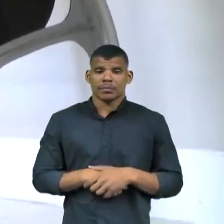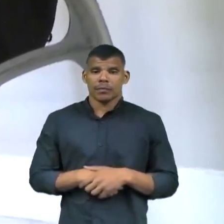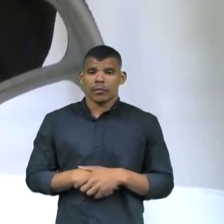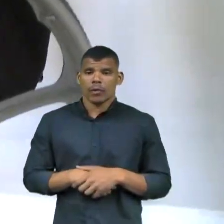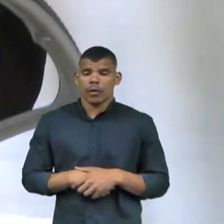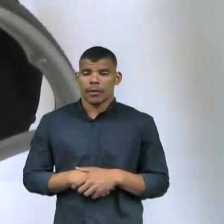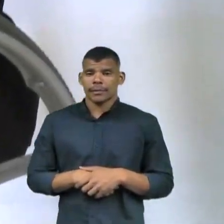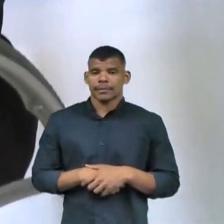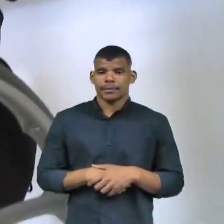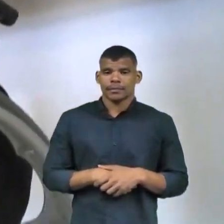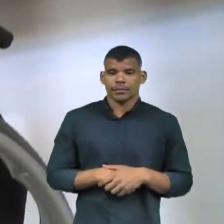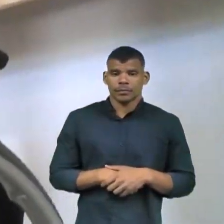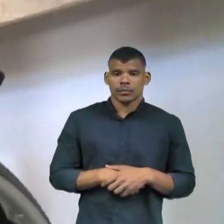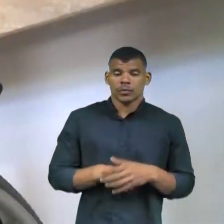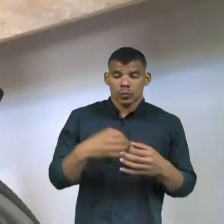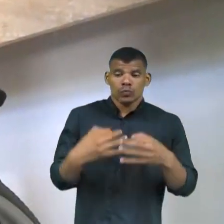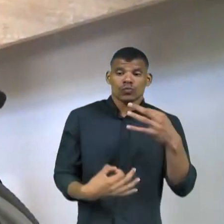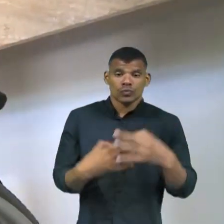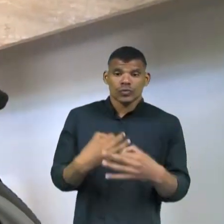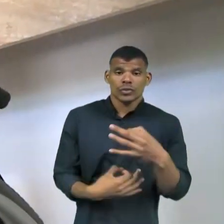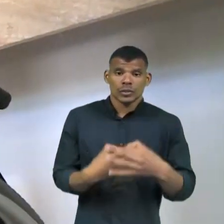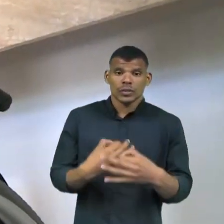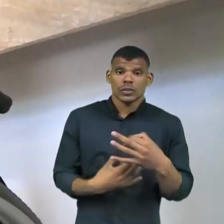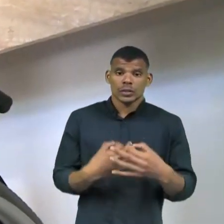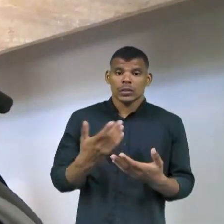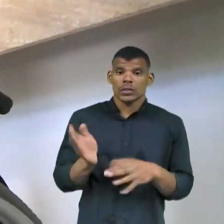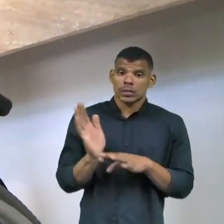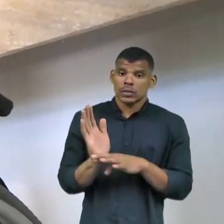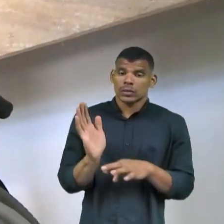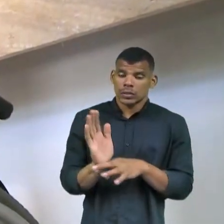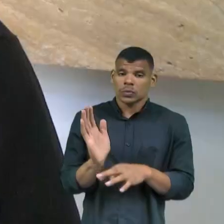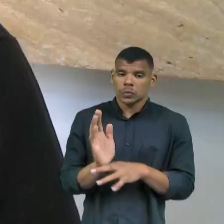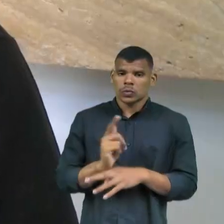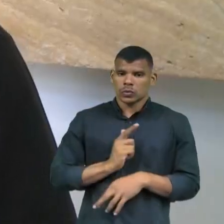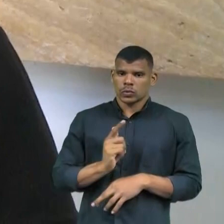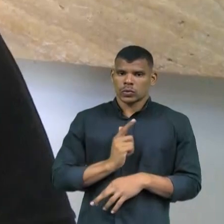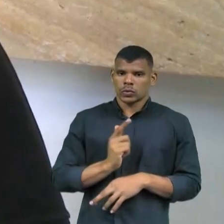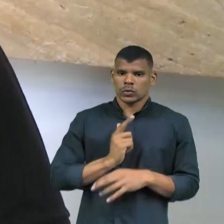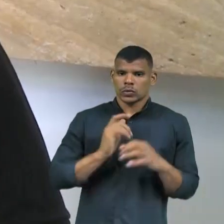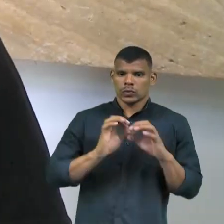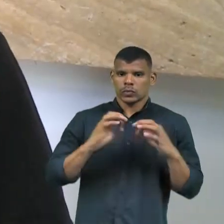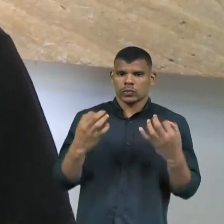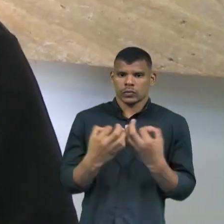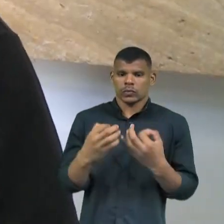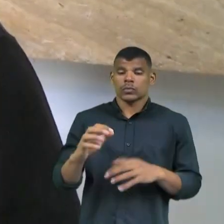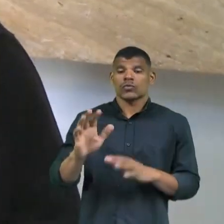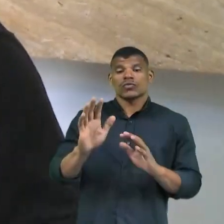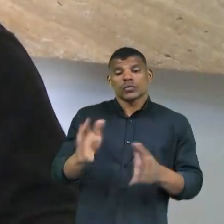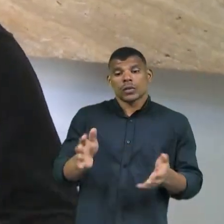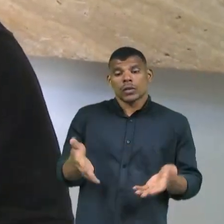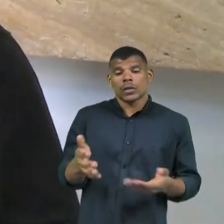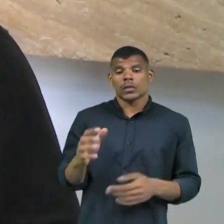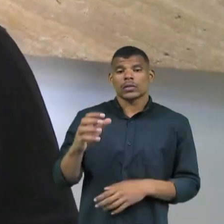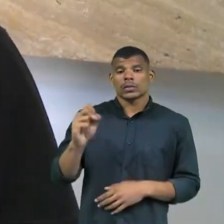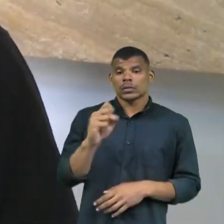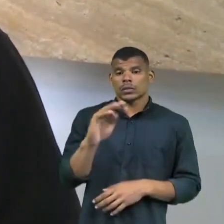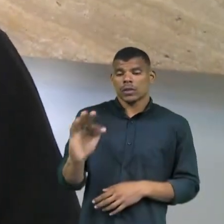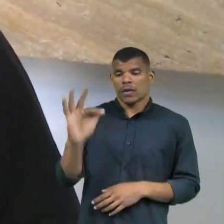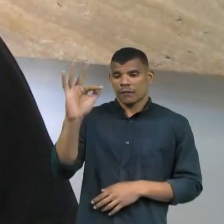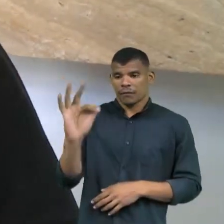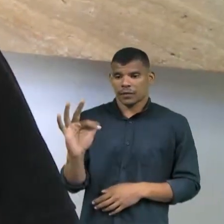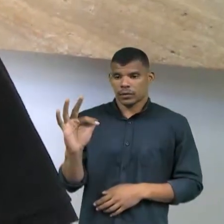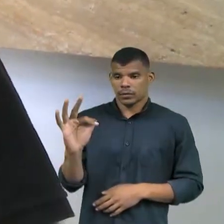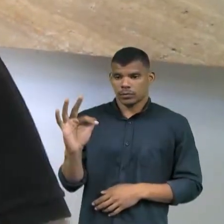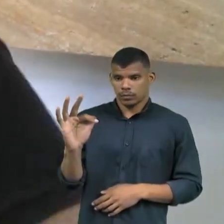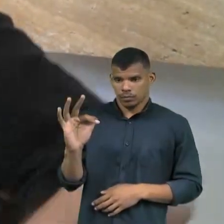tomado decisões favoráveis aos pacientes e seus familiares. Existe já uma decisão do Supremo Tribunal Federal sobre